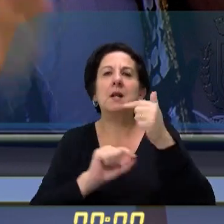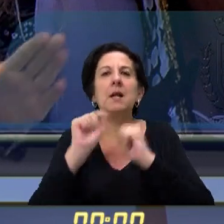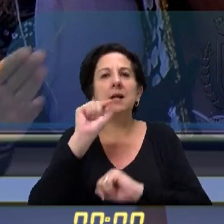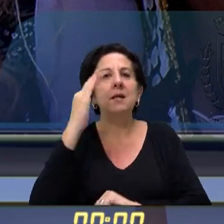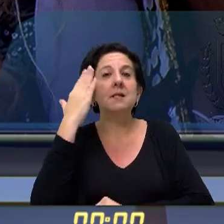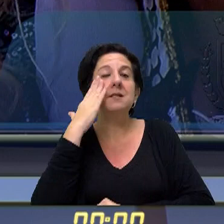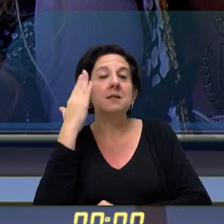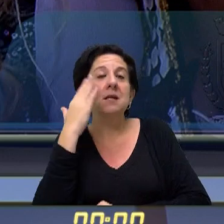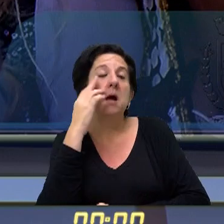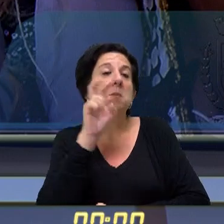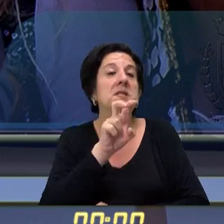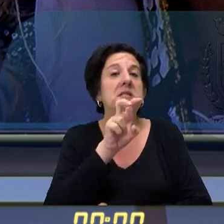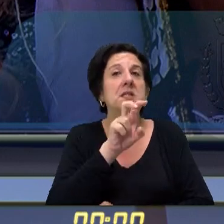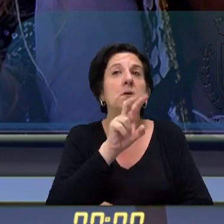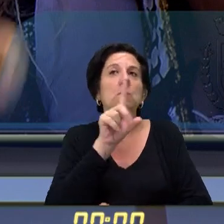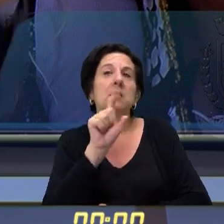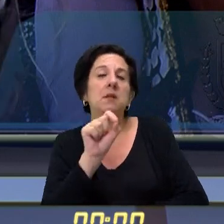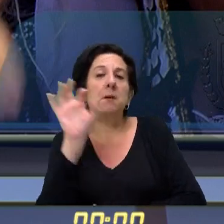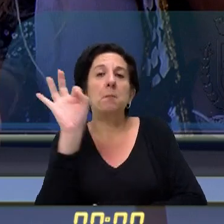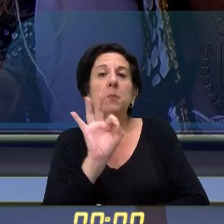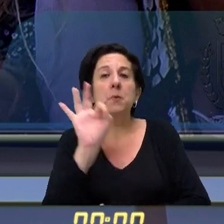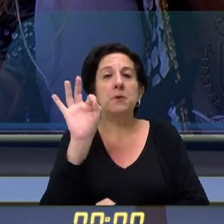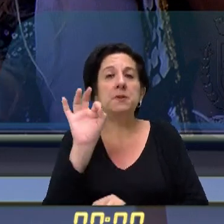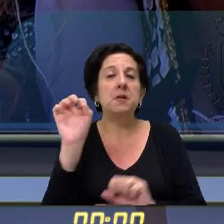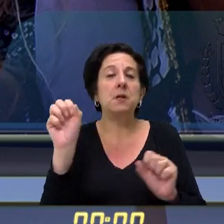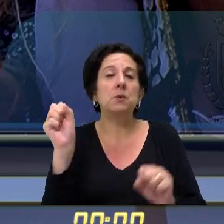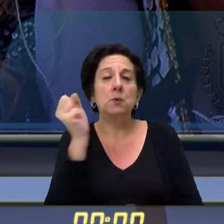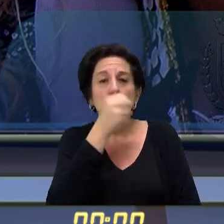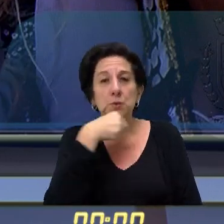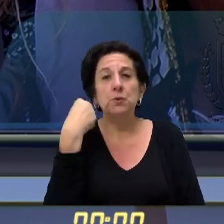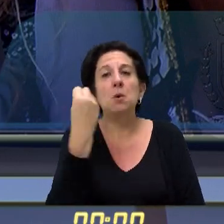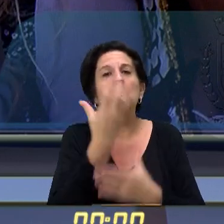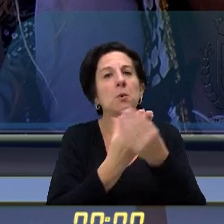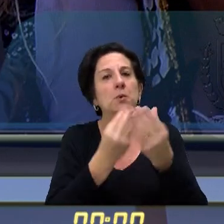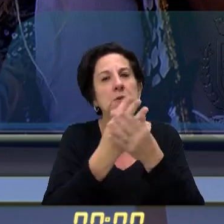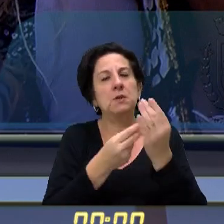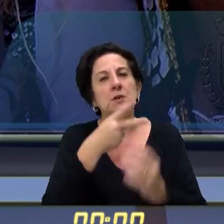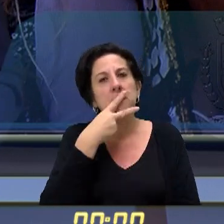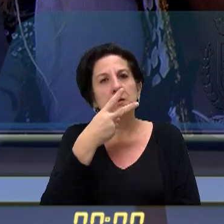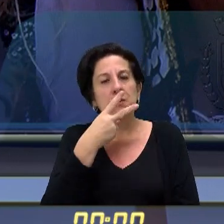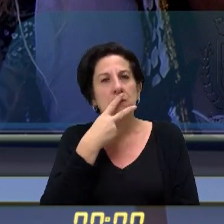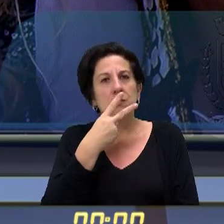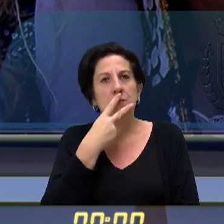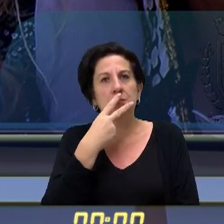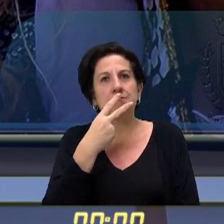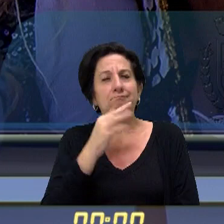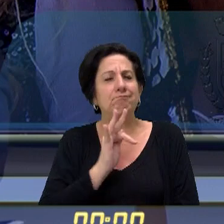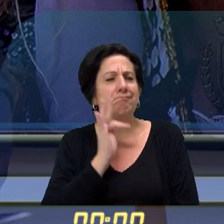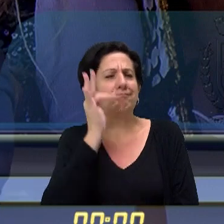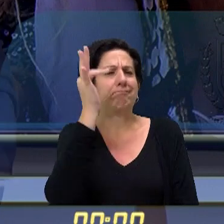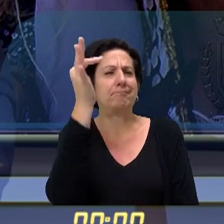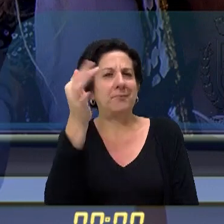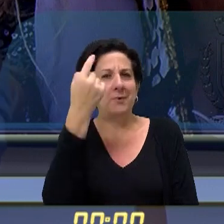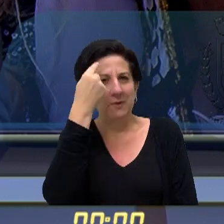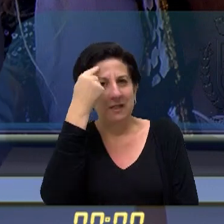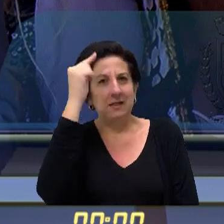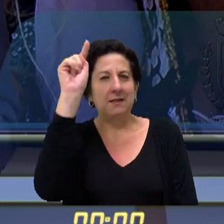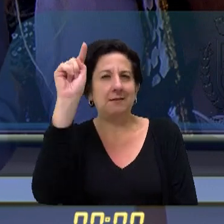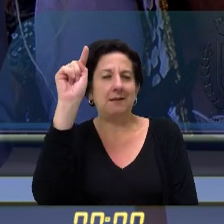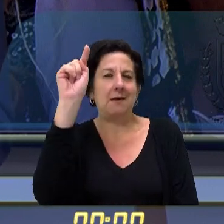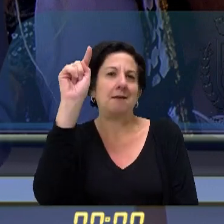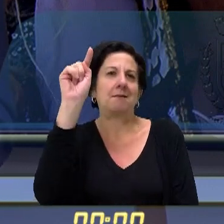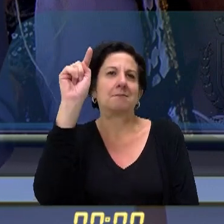com um percentual de 5% ou 10% de chopp produzido em Santa Cruz do Sul. Essa é uma projeção, é uma ideia que nós